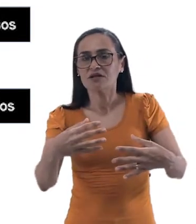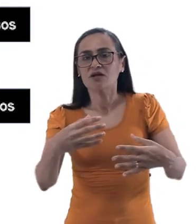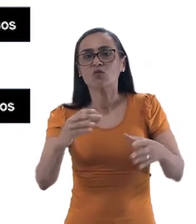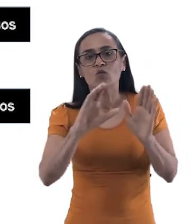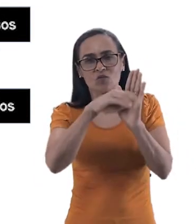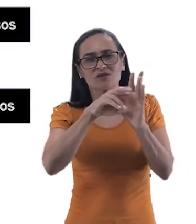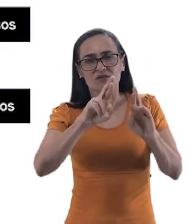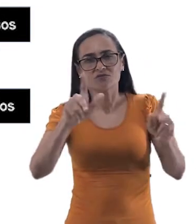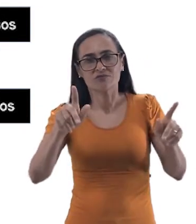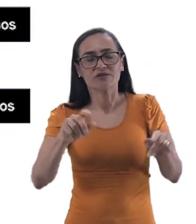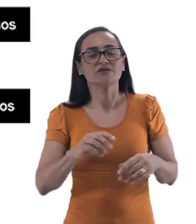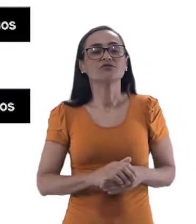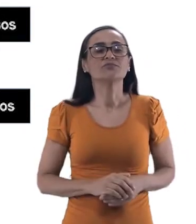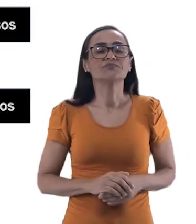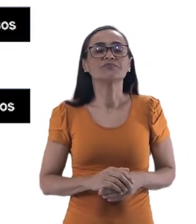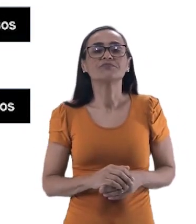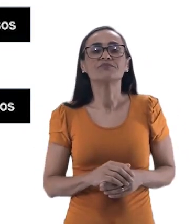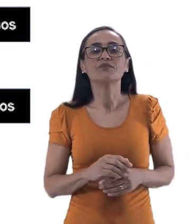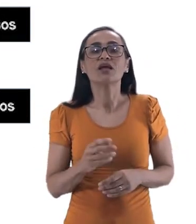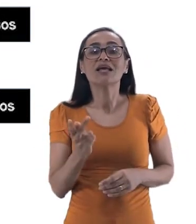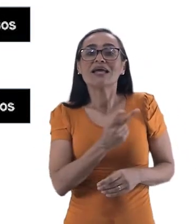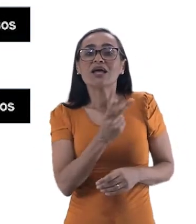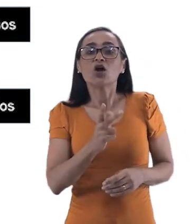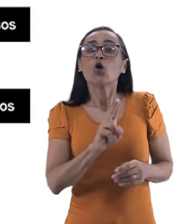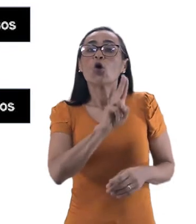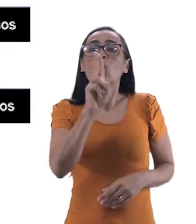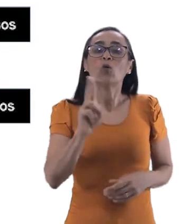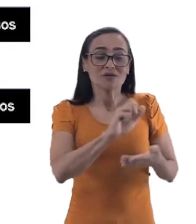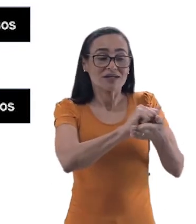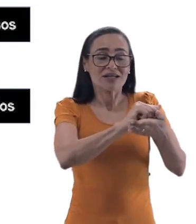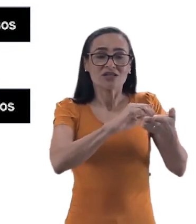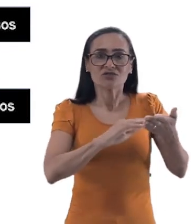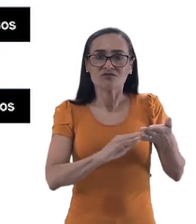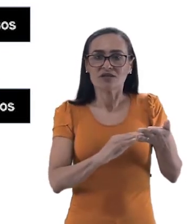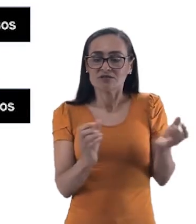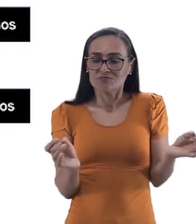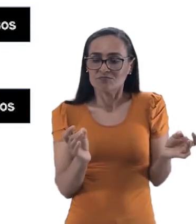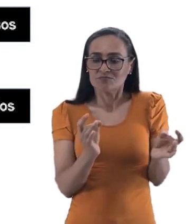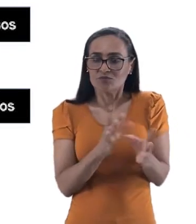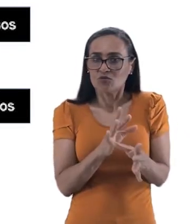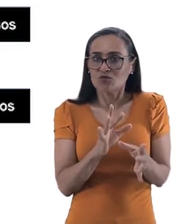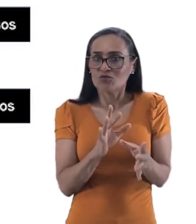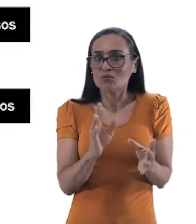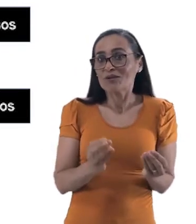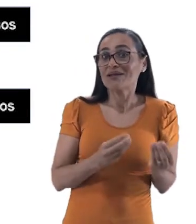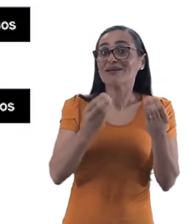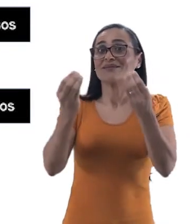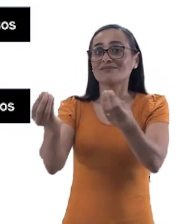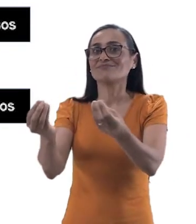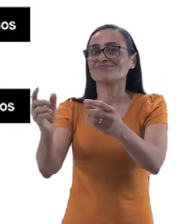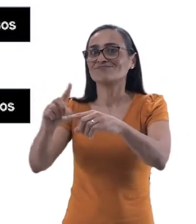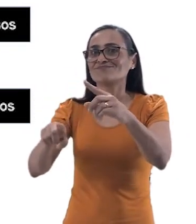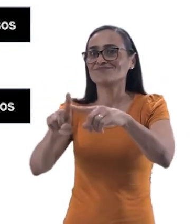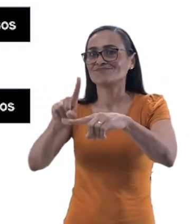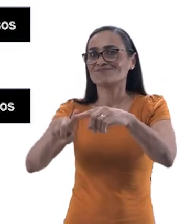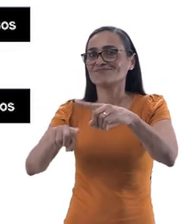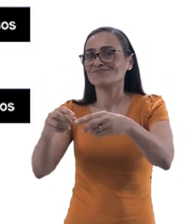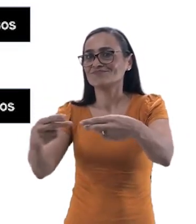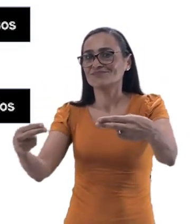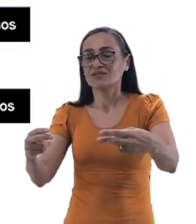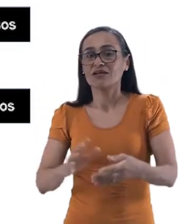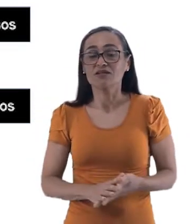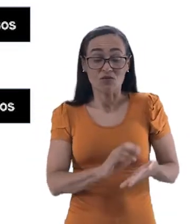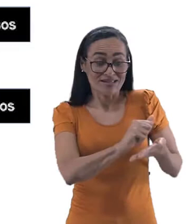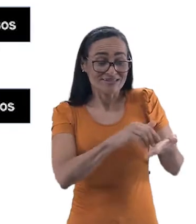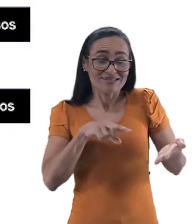outro conceito aqui, eles usam atividades para ficarem prontos, para serem entregues. E